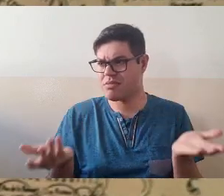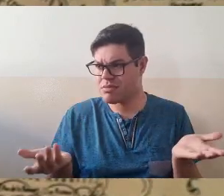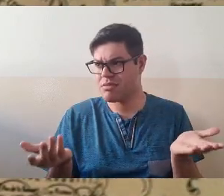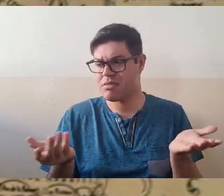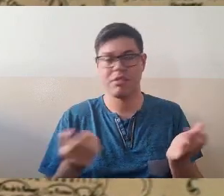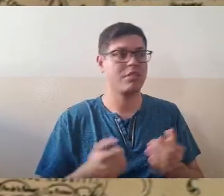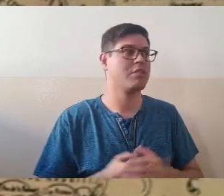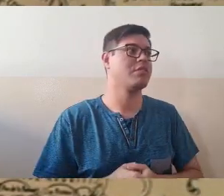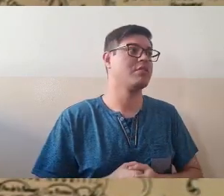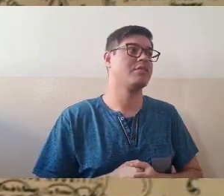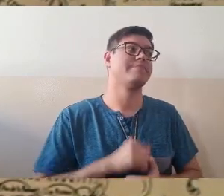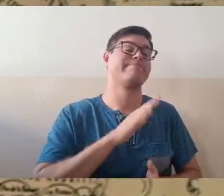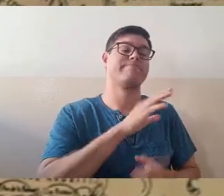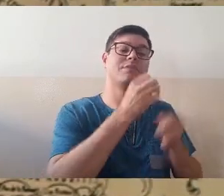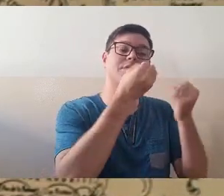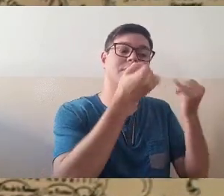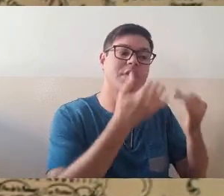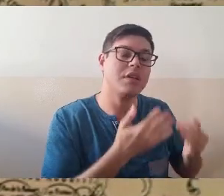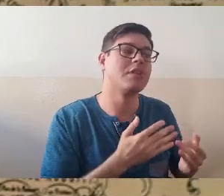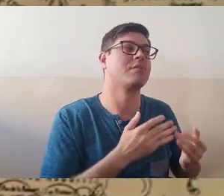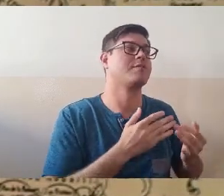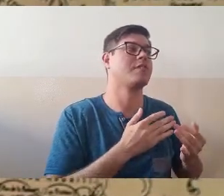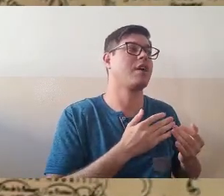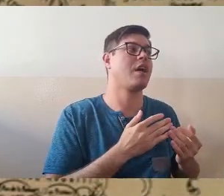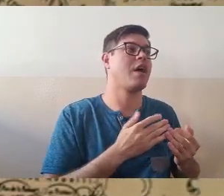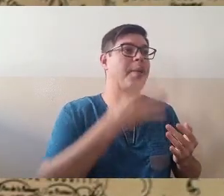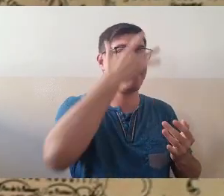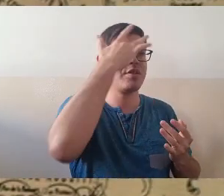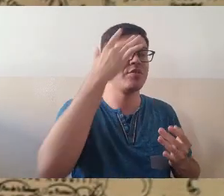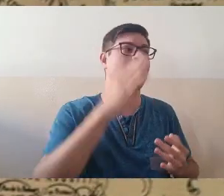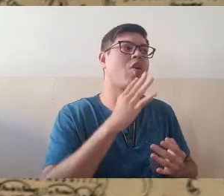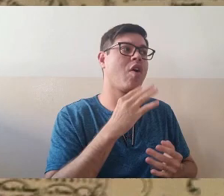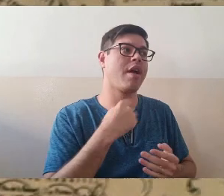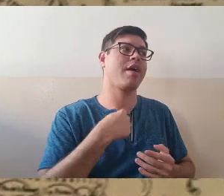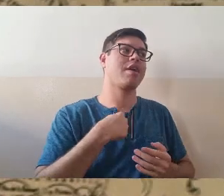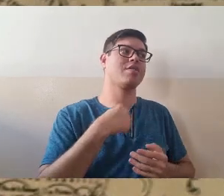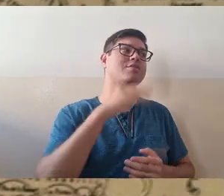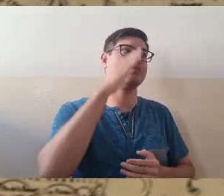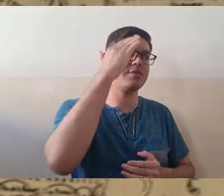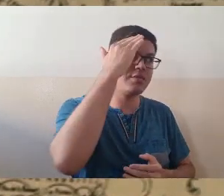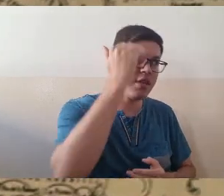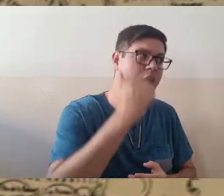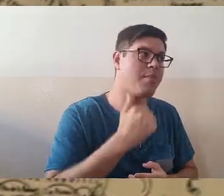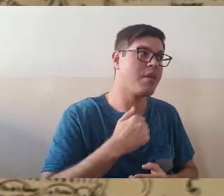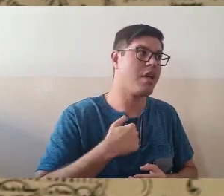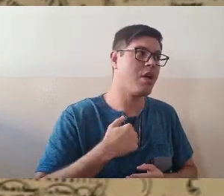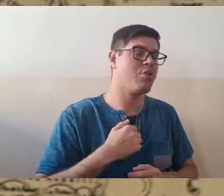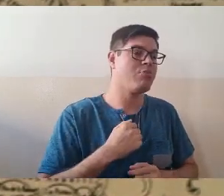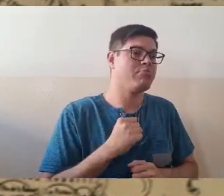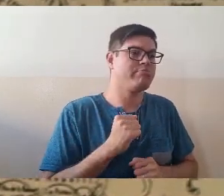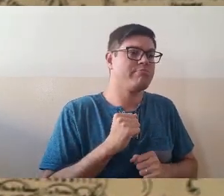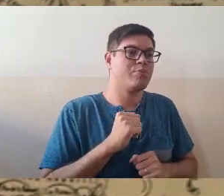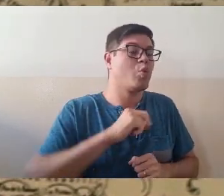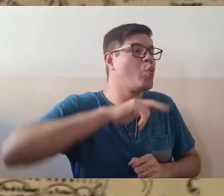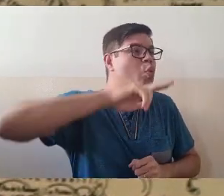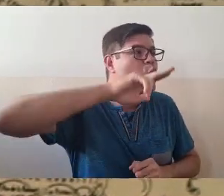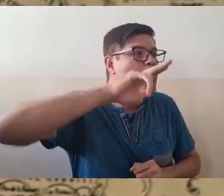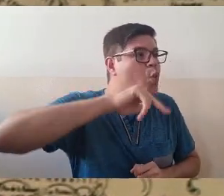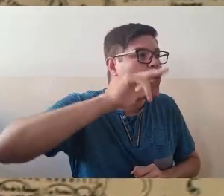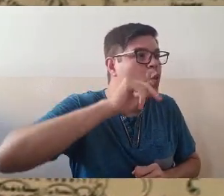eu digo isso a você, e quem me conhece sabe disso também. Eu jamais objetivei